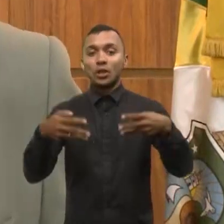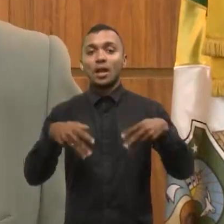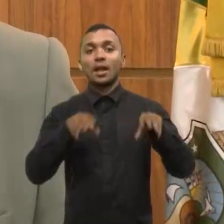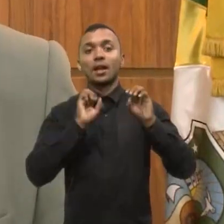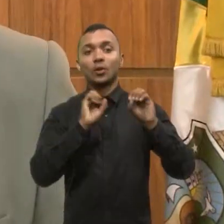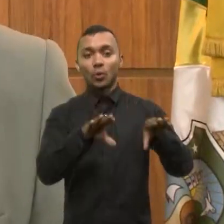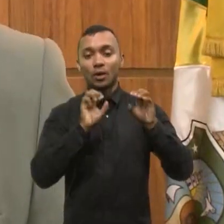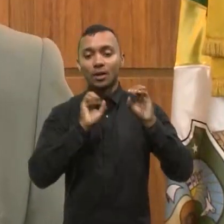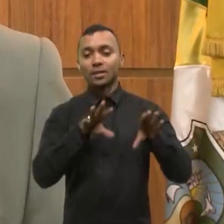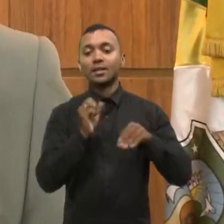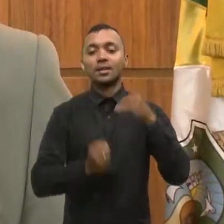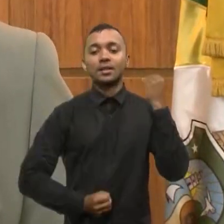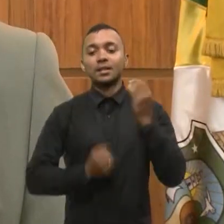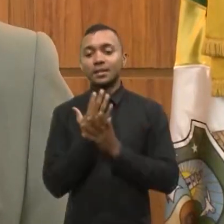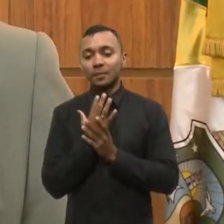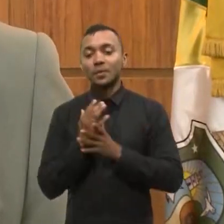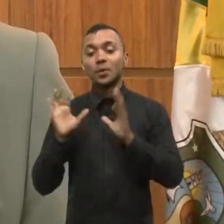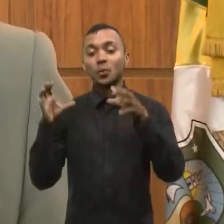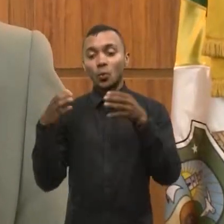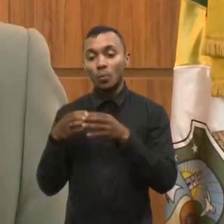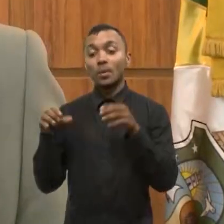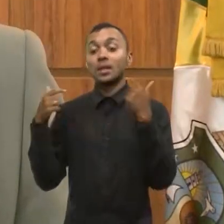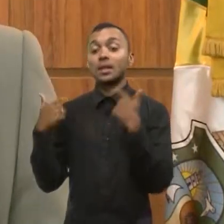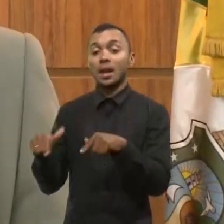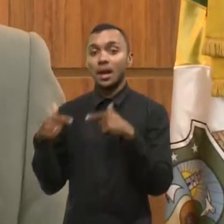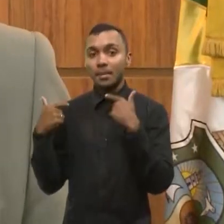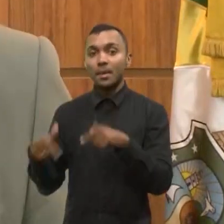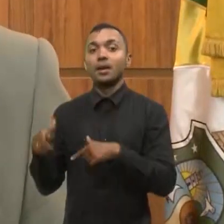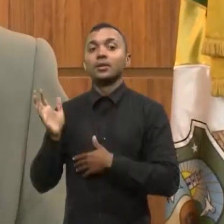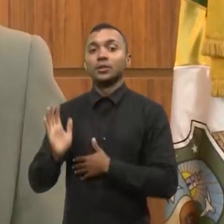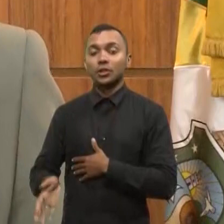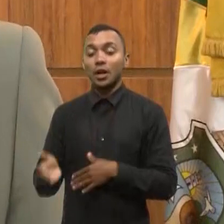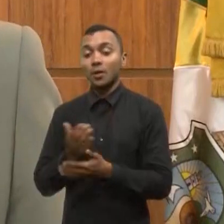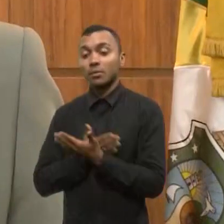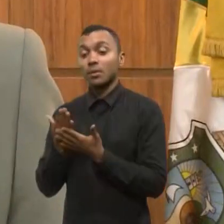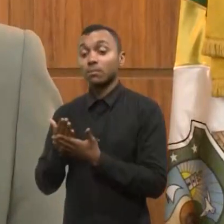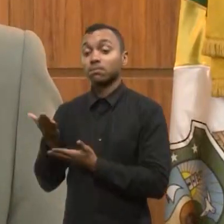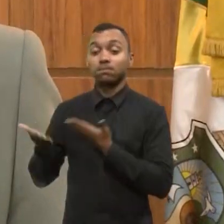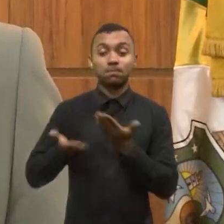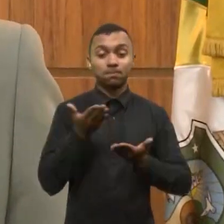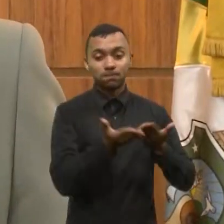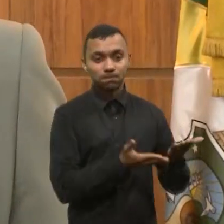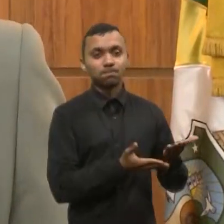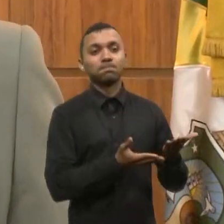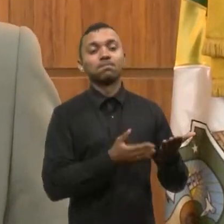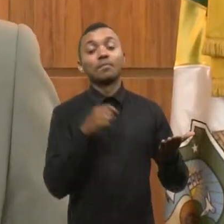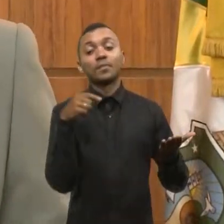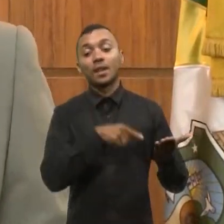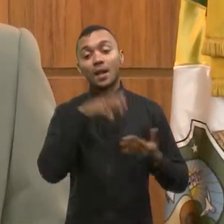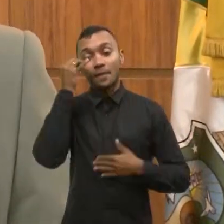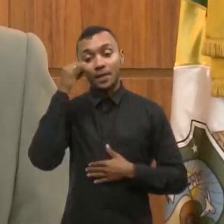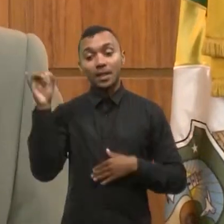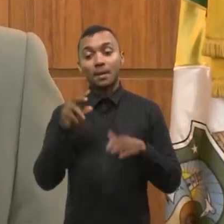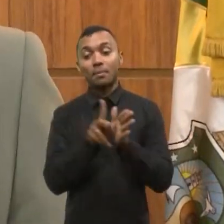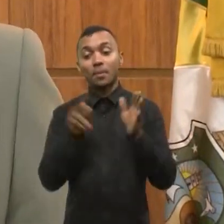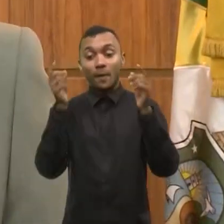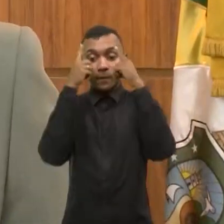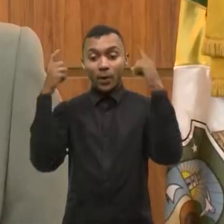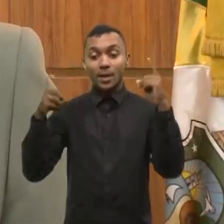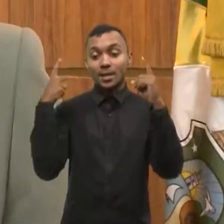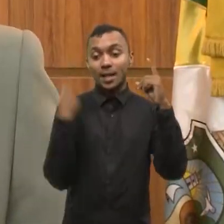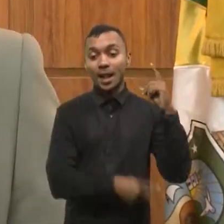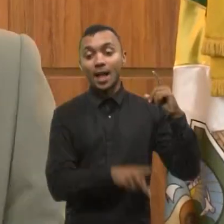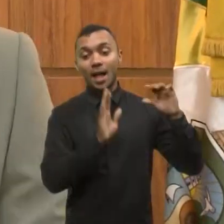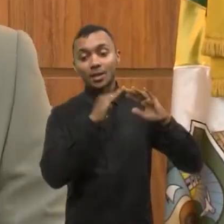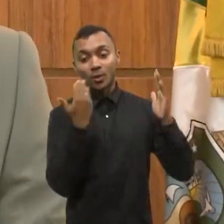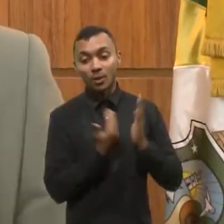criou um grupo de trabalho que está tratando de medidas de enfrentamento à violência nas escolas